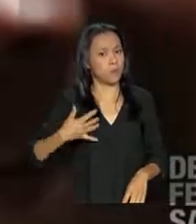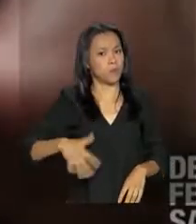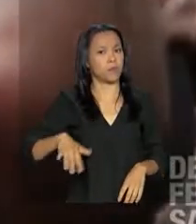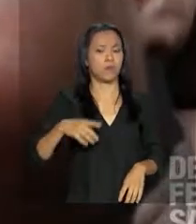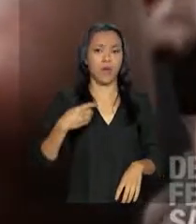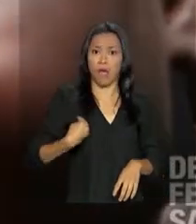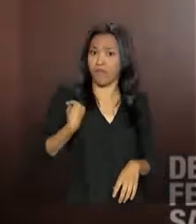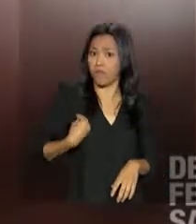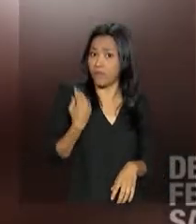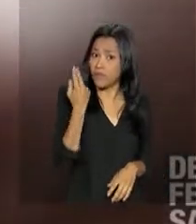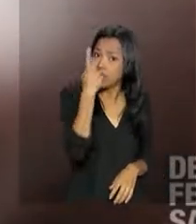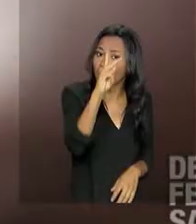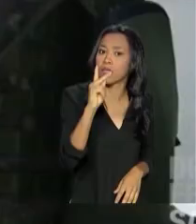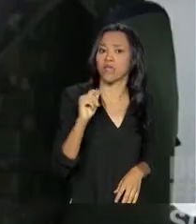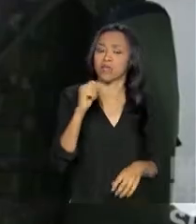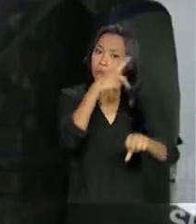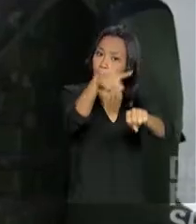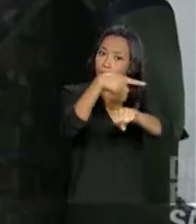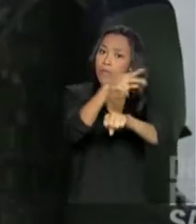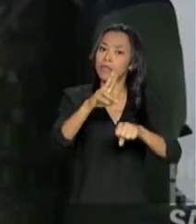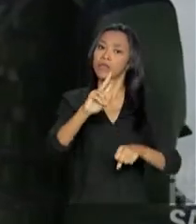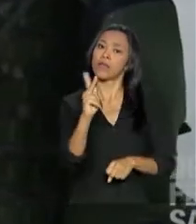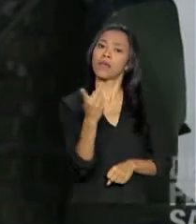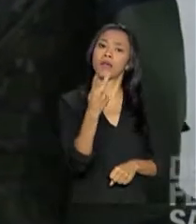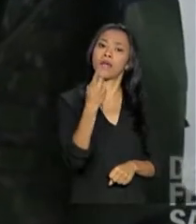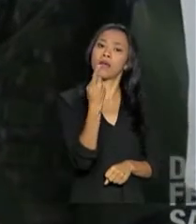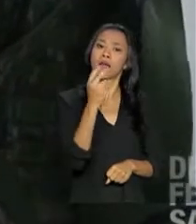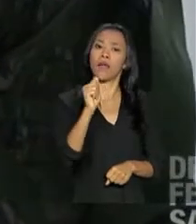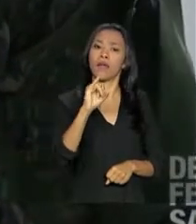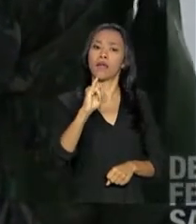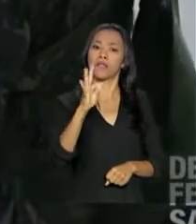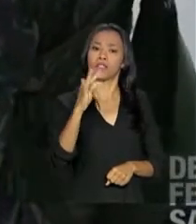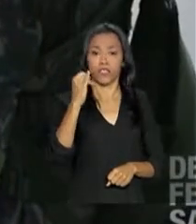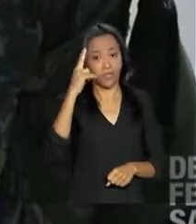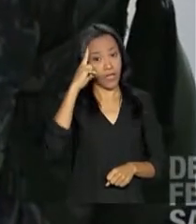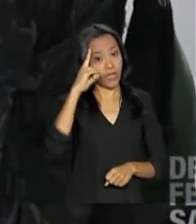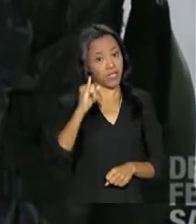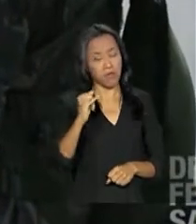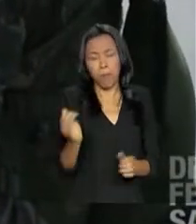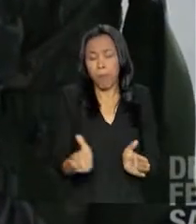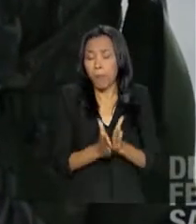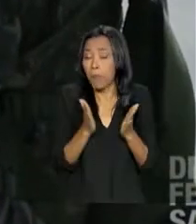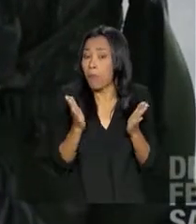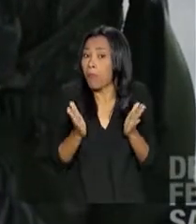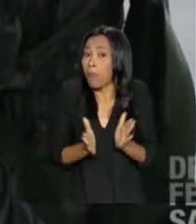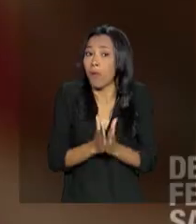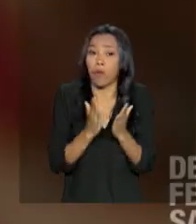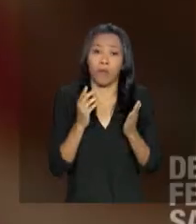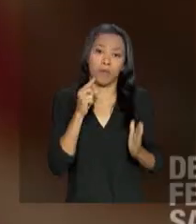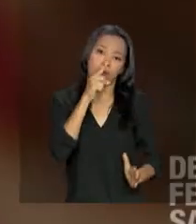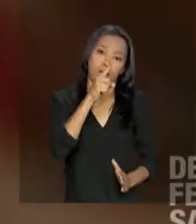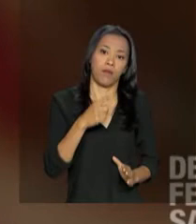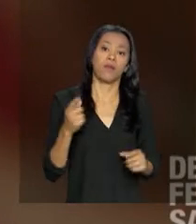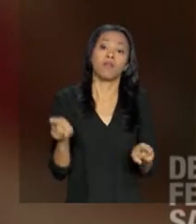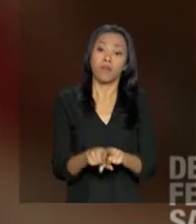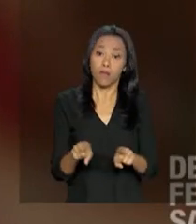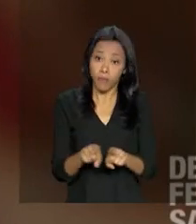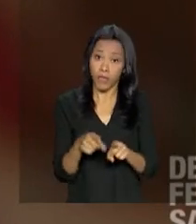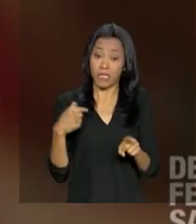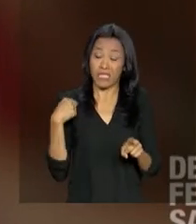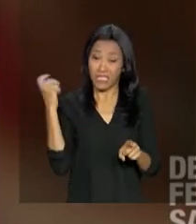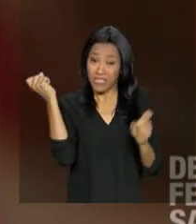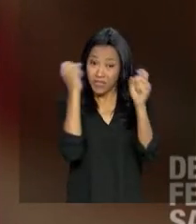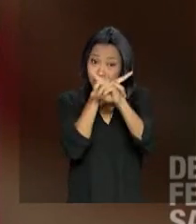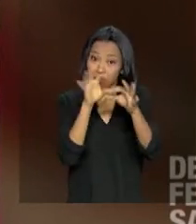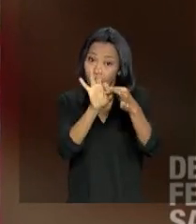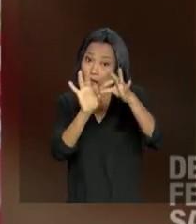à vida deles no país, que é muito, muito pobre mesmo. A dificuldade também que a gente passou no Haiti foi a distância